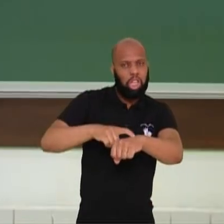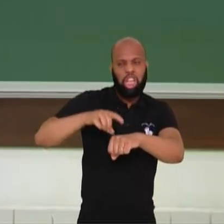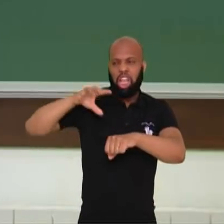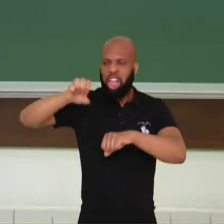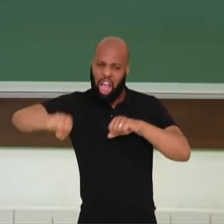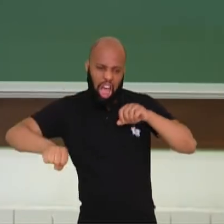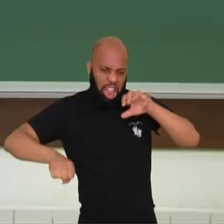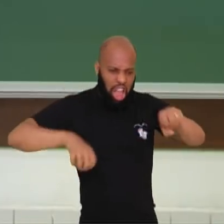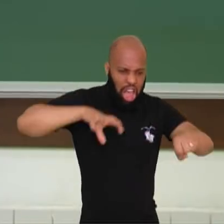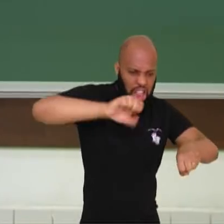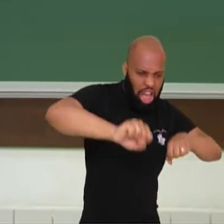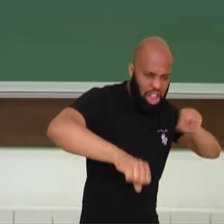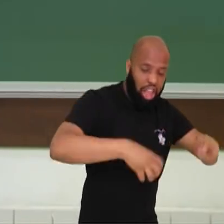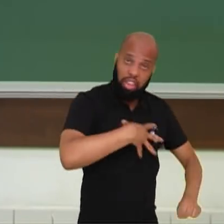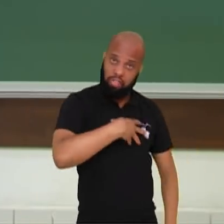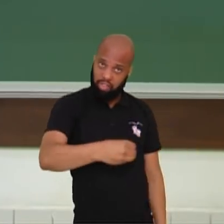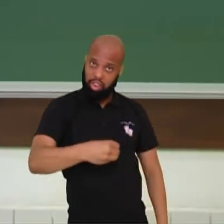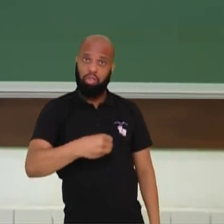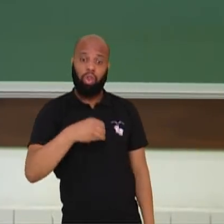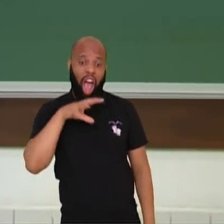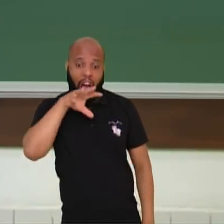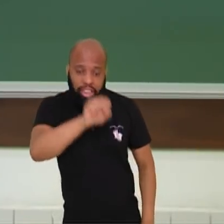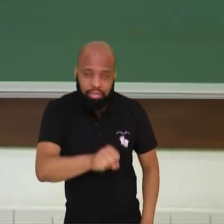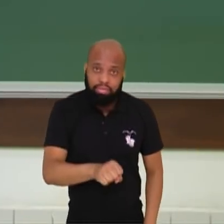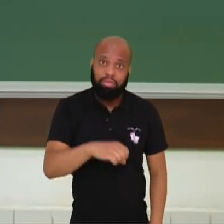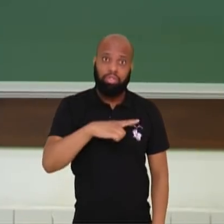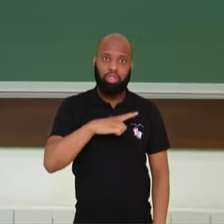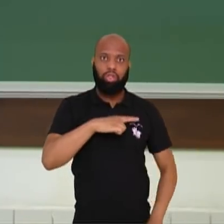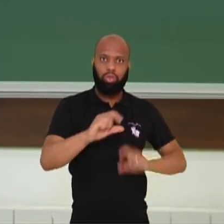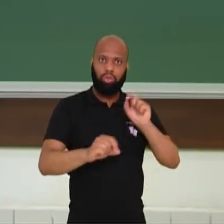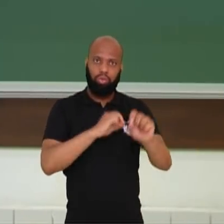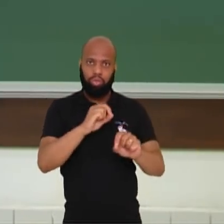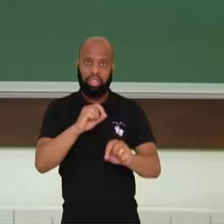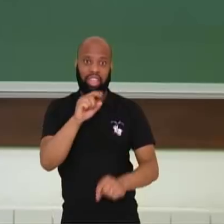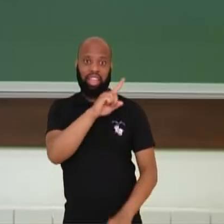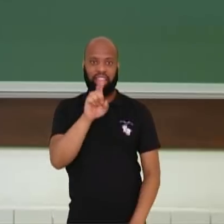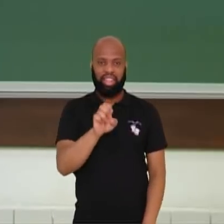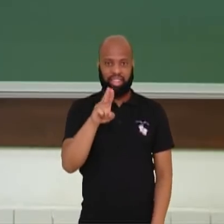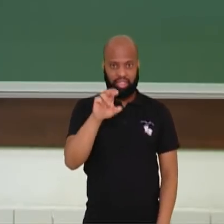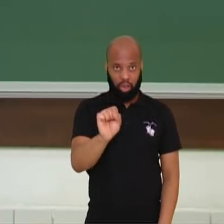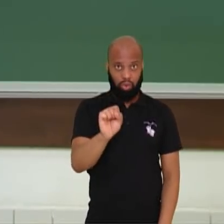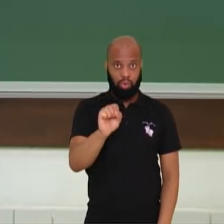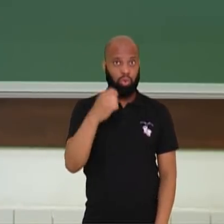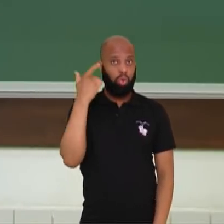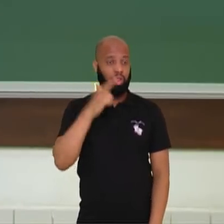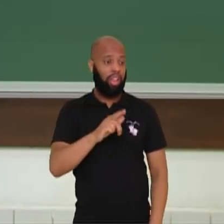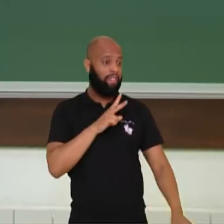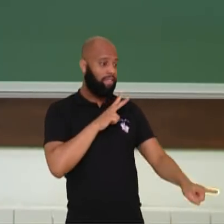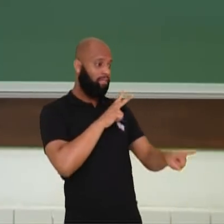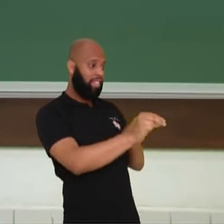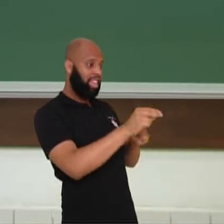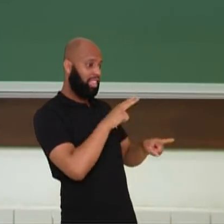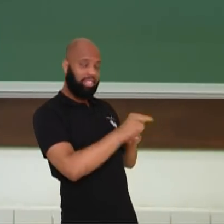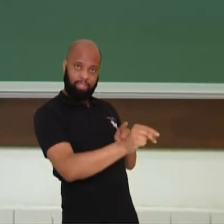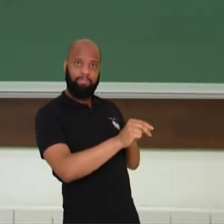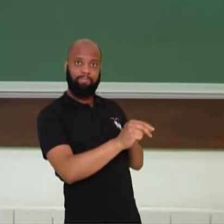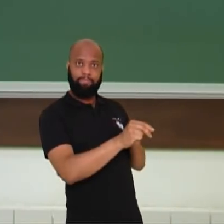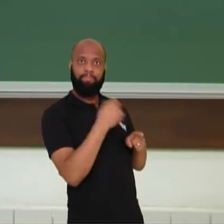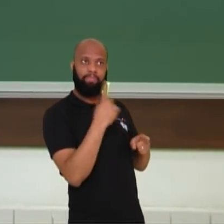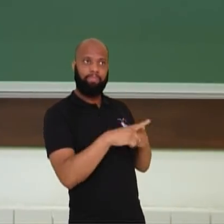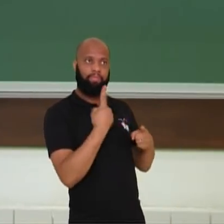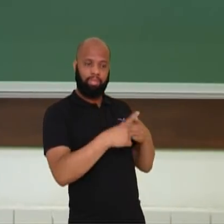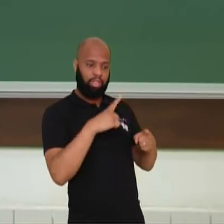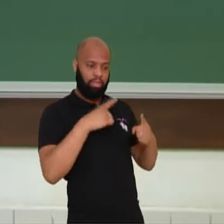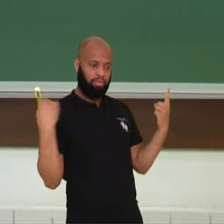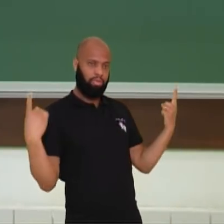um dos filhos de Cronos, salvo da morte, Zeus, derrota os titãs na